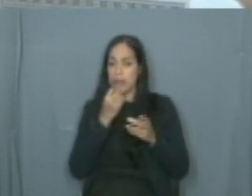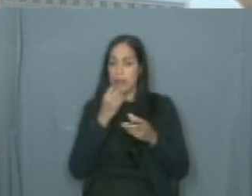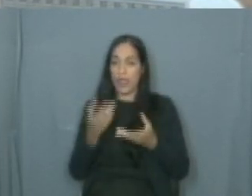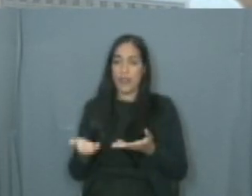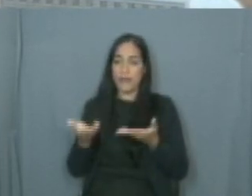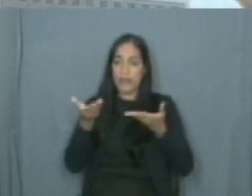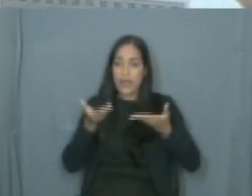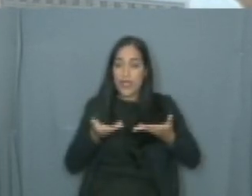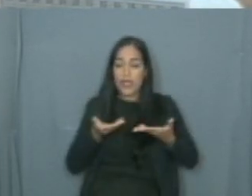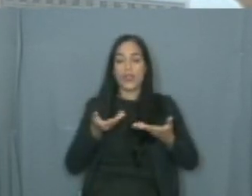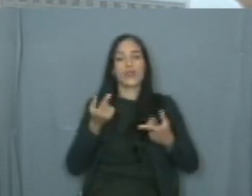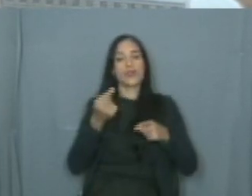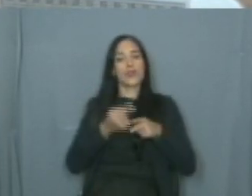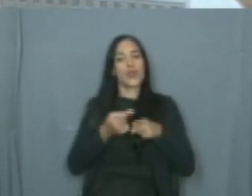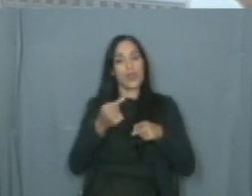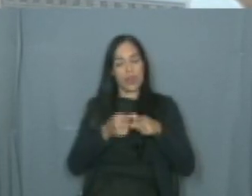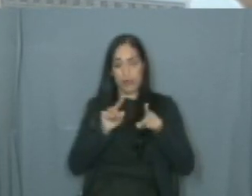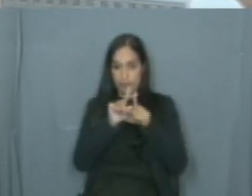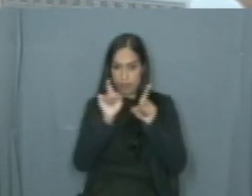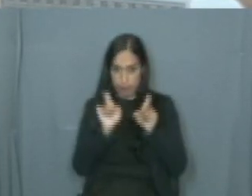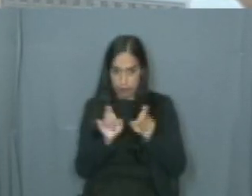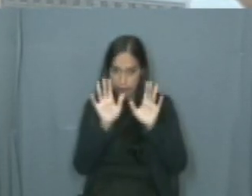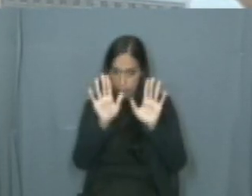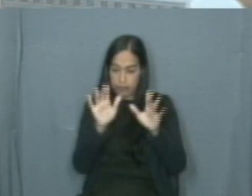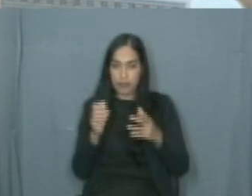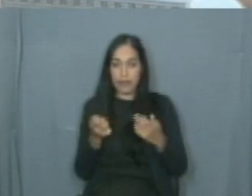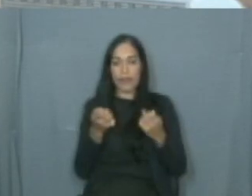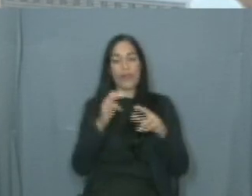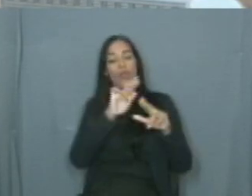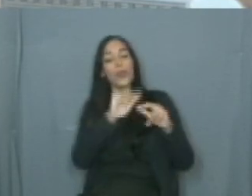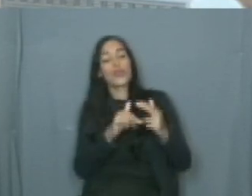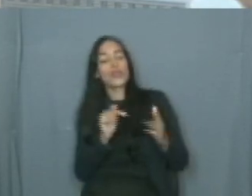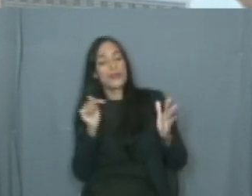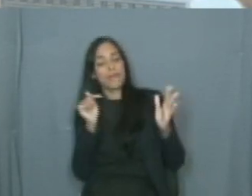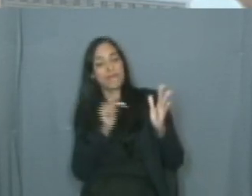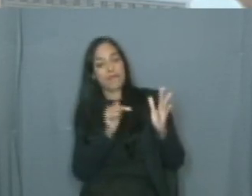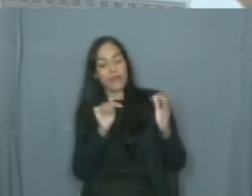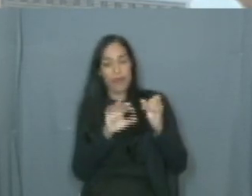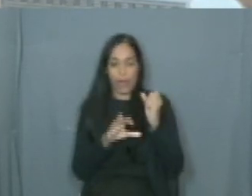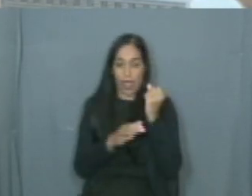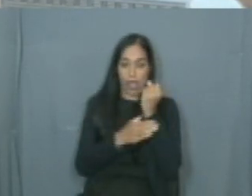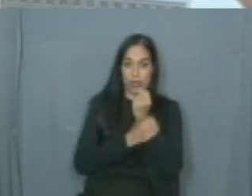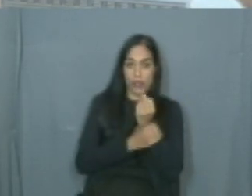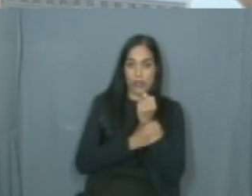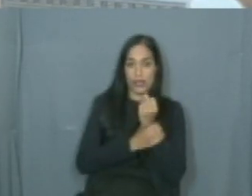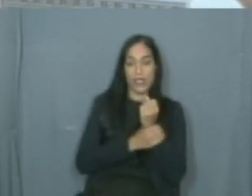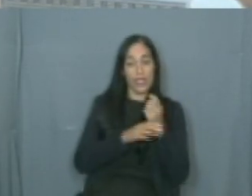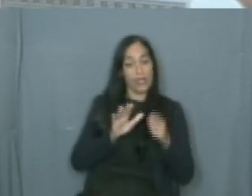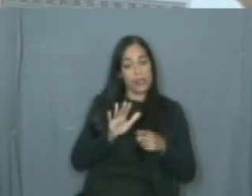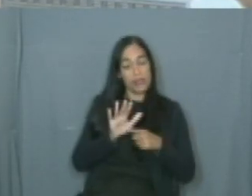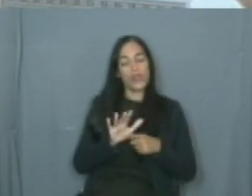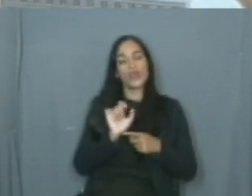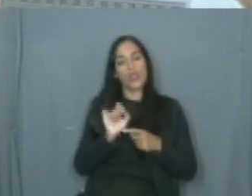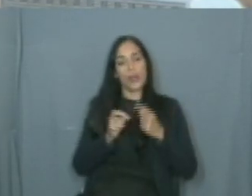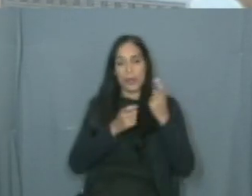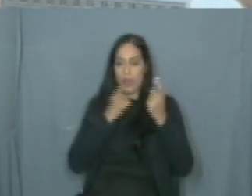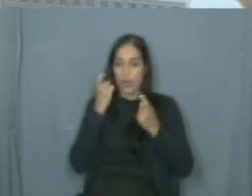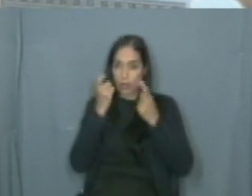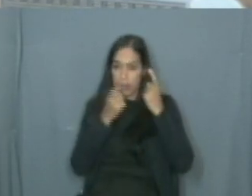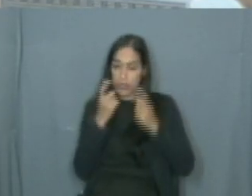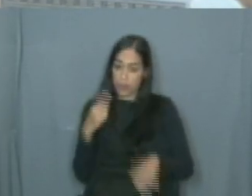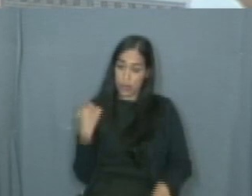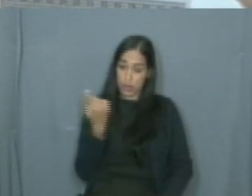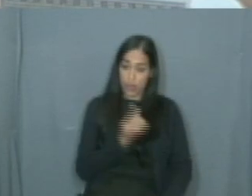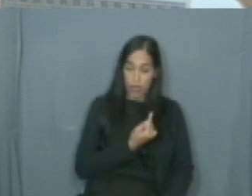Por quê? Porque eles buscam garantir, isso demonstra a preocupação que